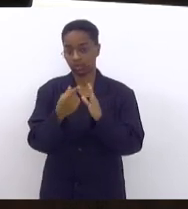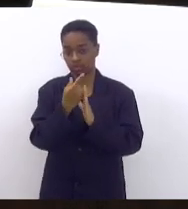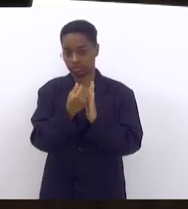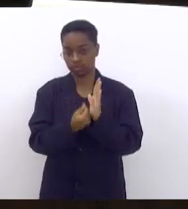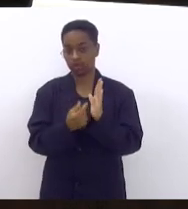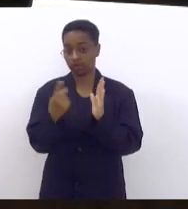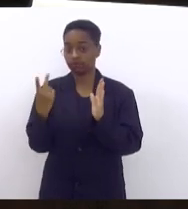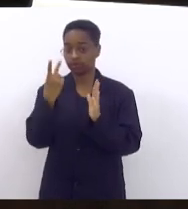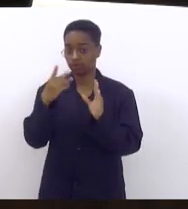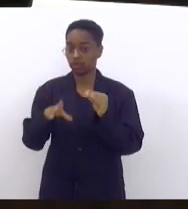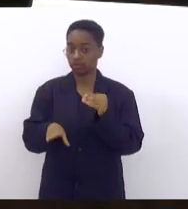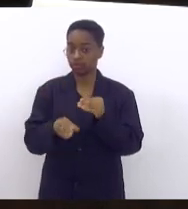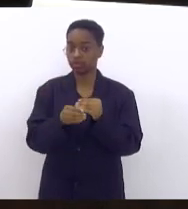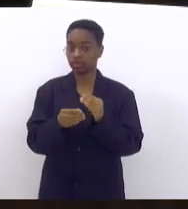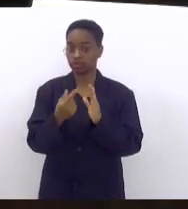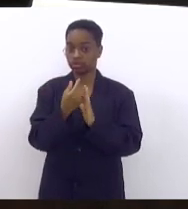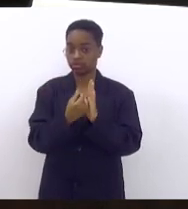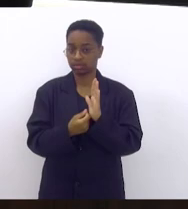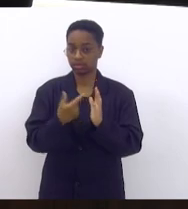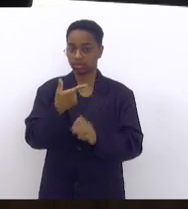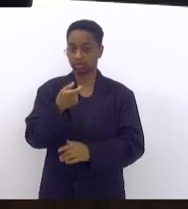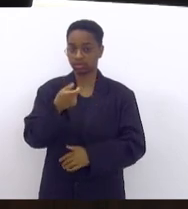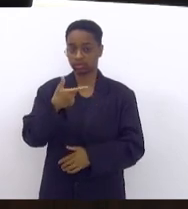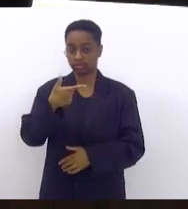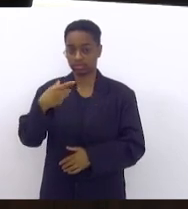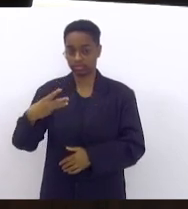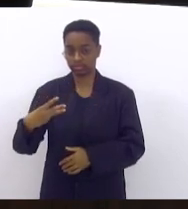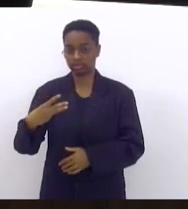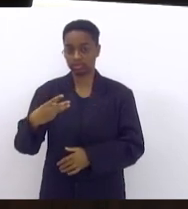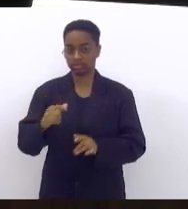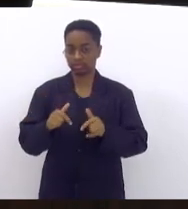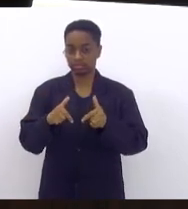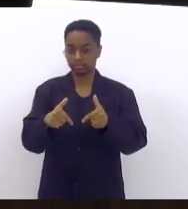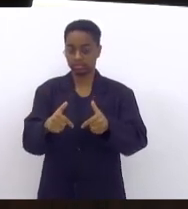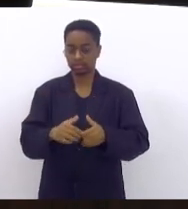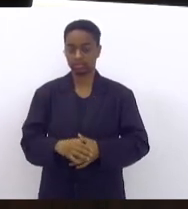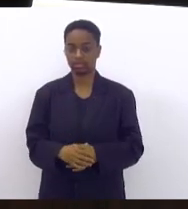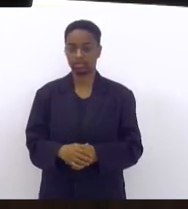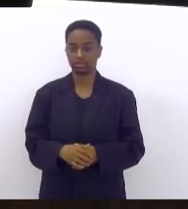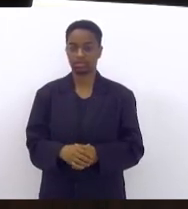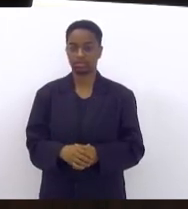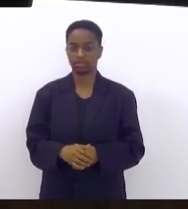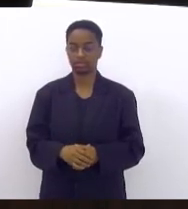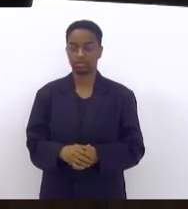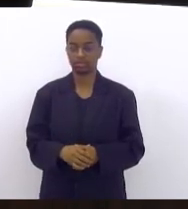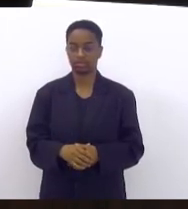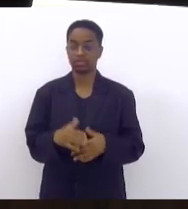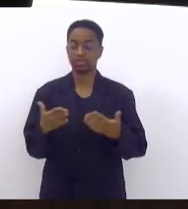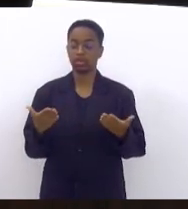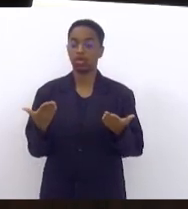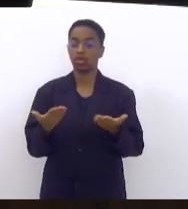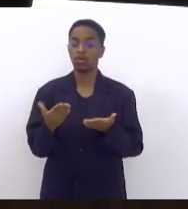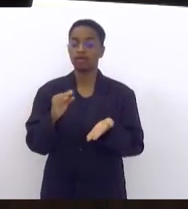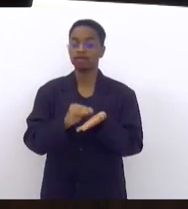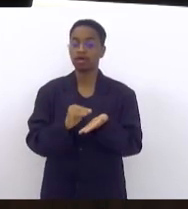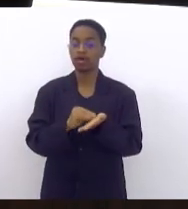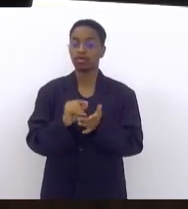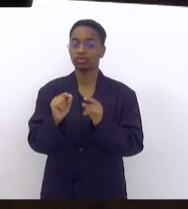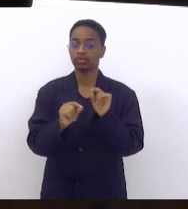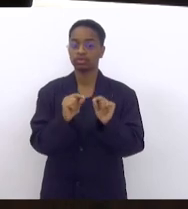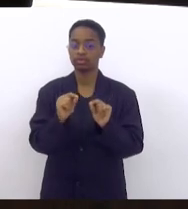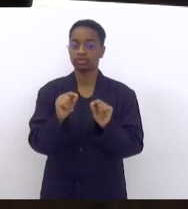foi incluído no orçamento de 2023 para a execução. Então, o que hoje está pendente é exatamente a